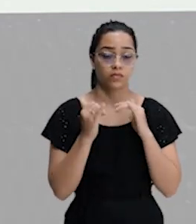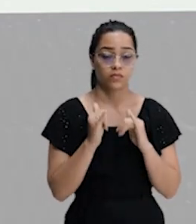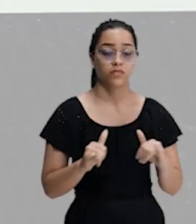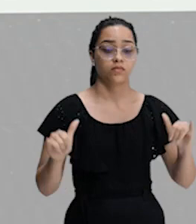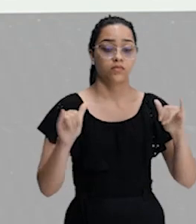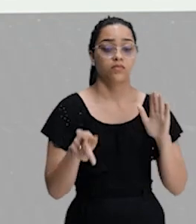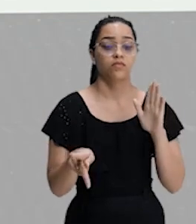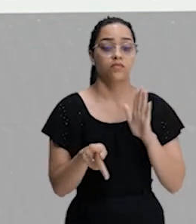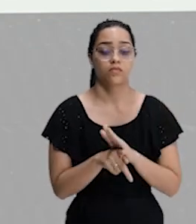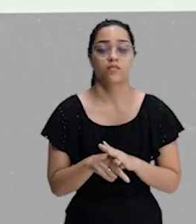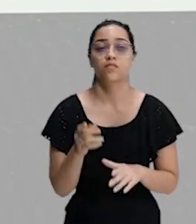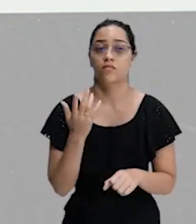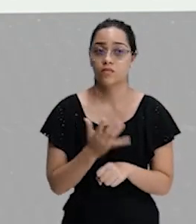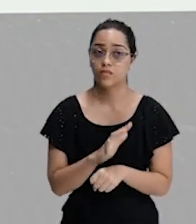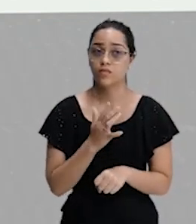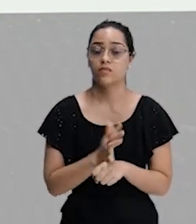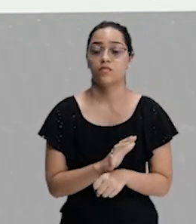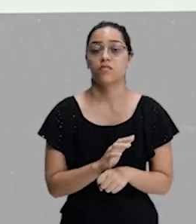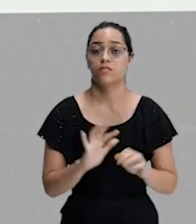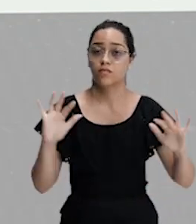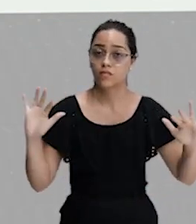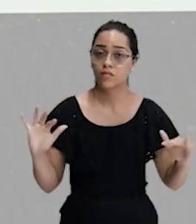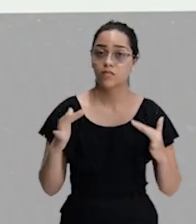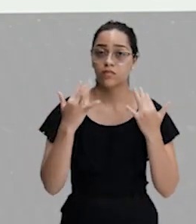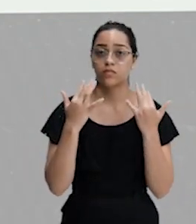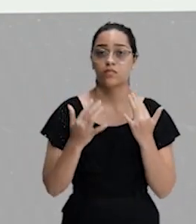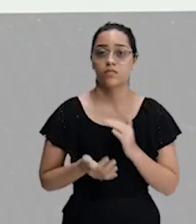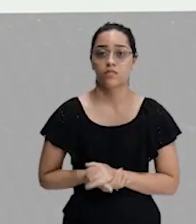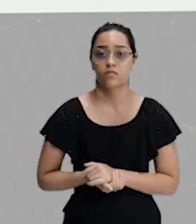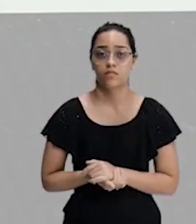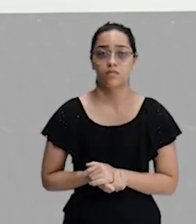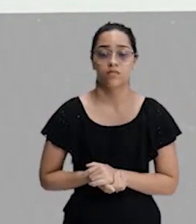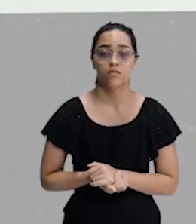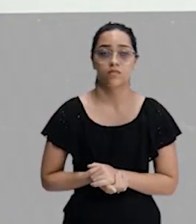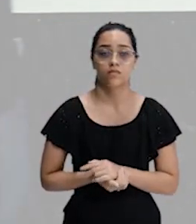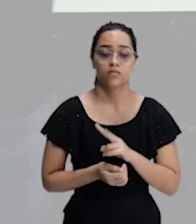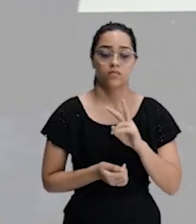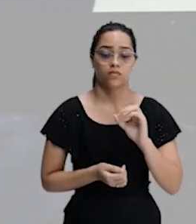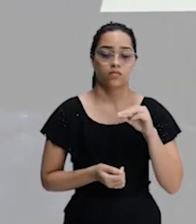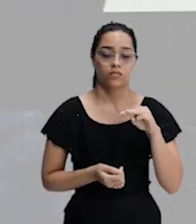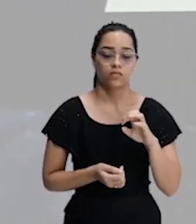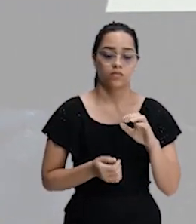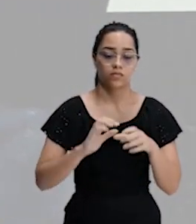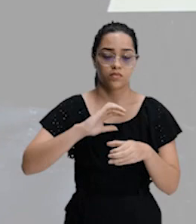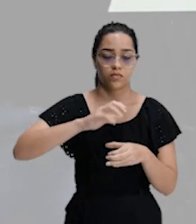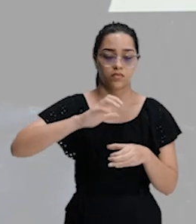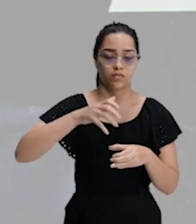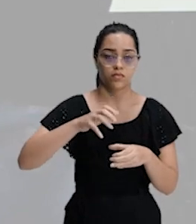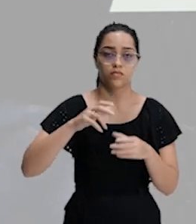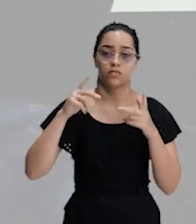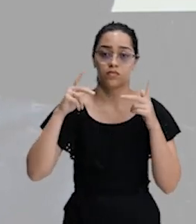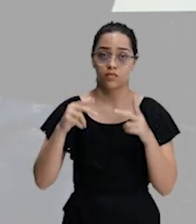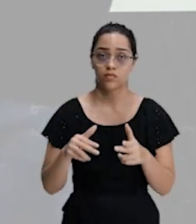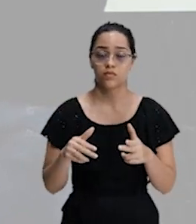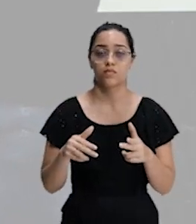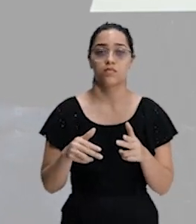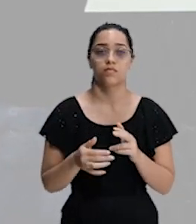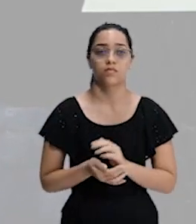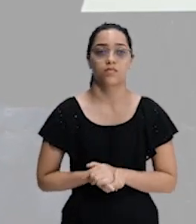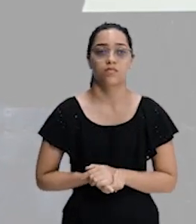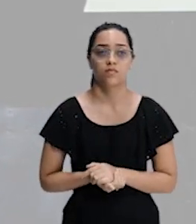informação do exercício, tá, galera? Presta bem atenção nas informações. Ó. Volume das latas são